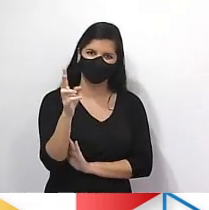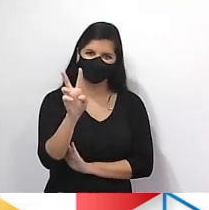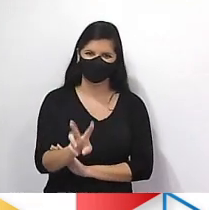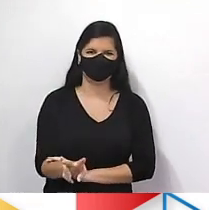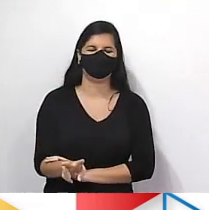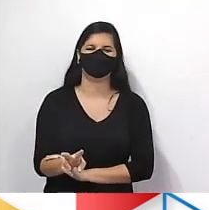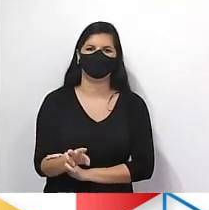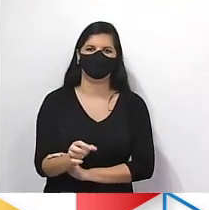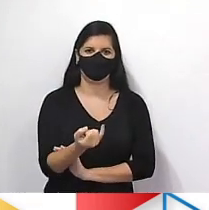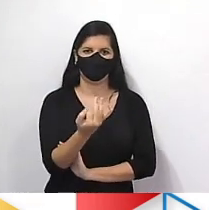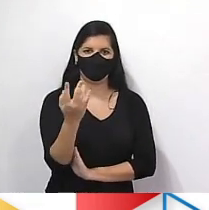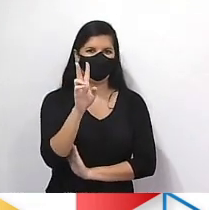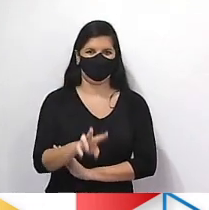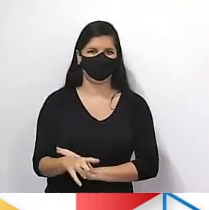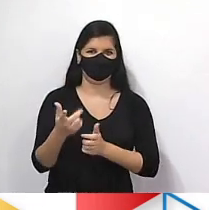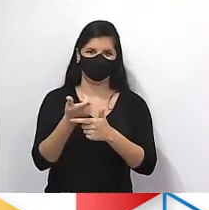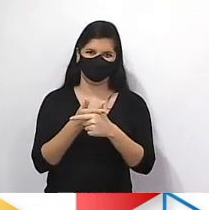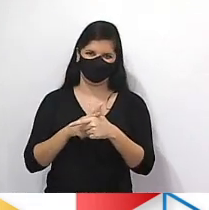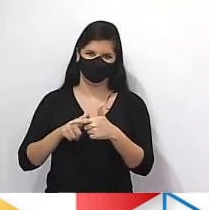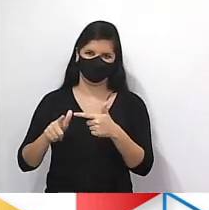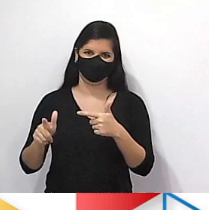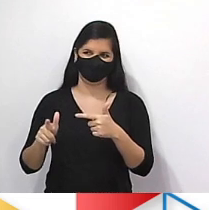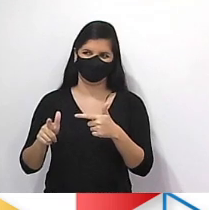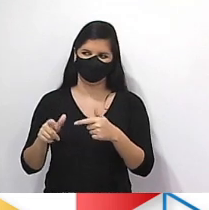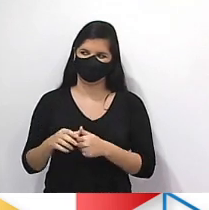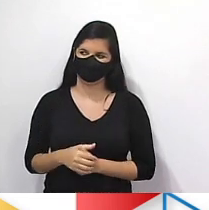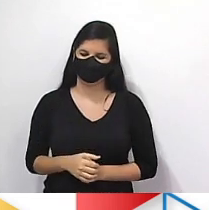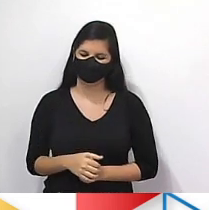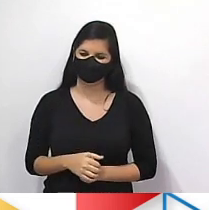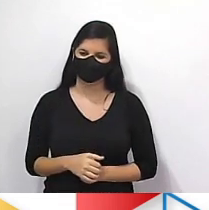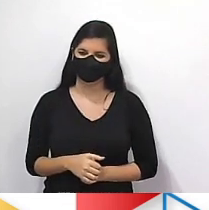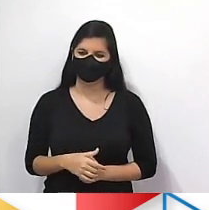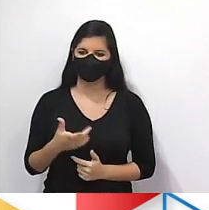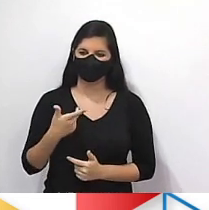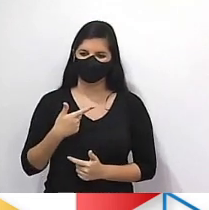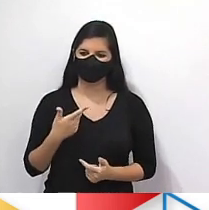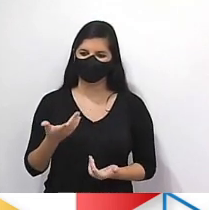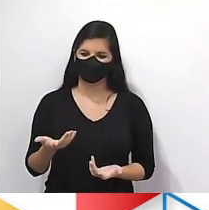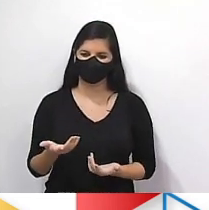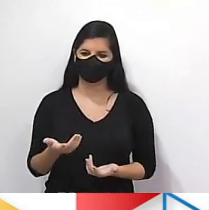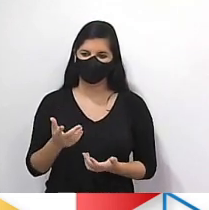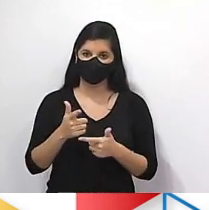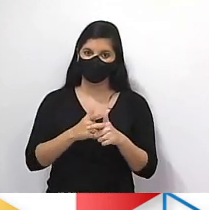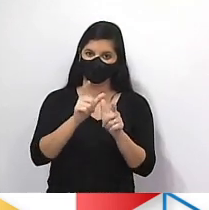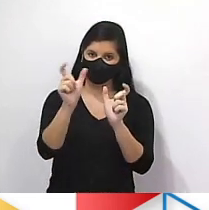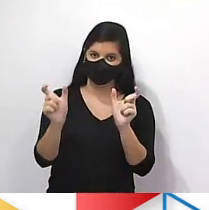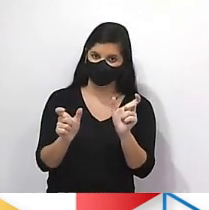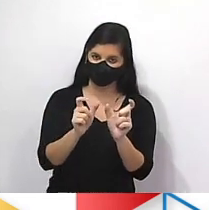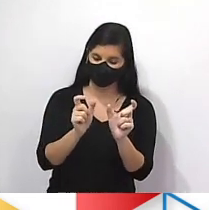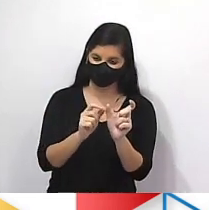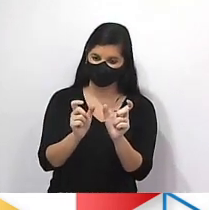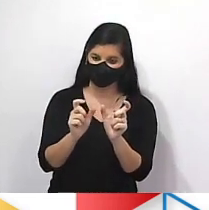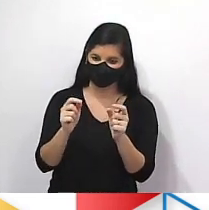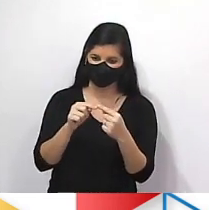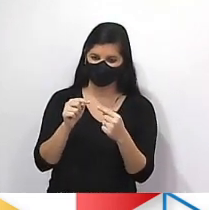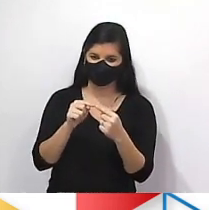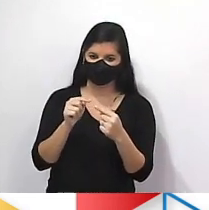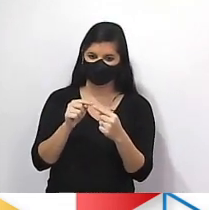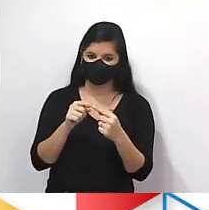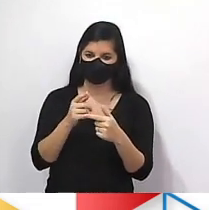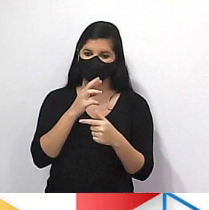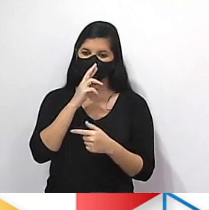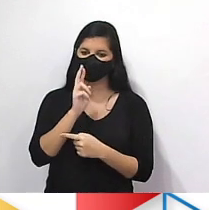quantas vezes foi dividido, ou seja, quantas vezes, tá? Então se liga aí, ó. a palavra é utilizada para designar o resultado de uma